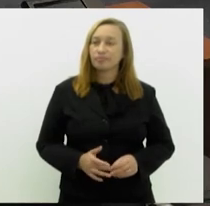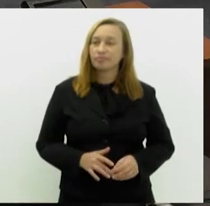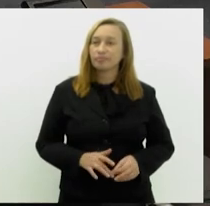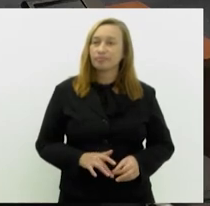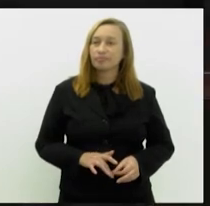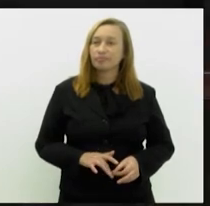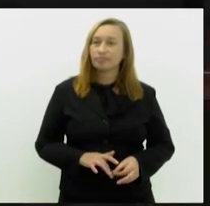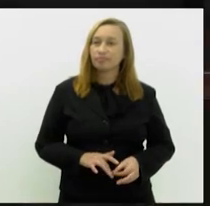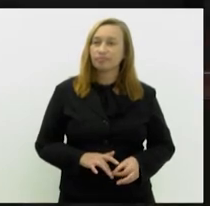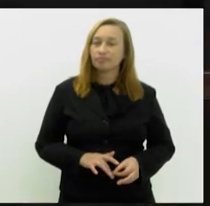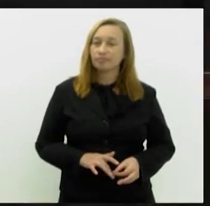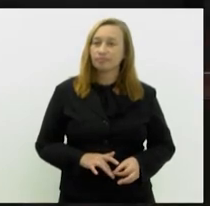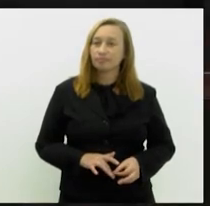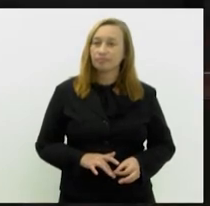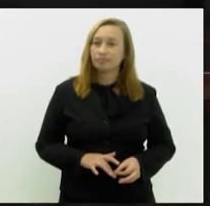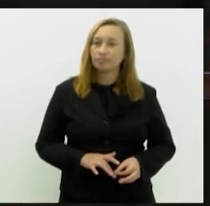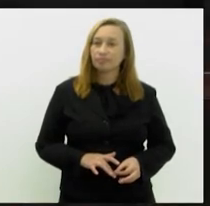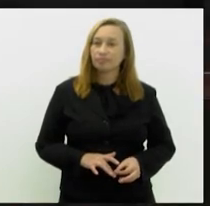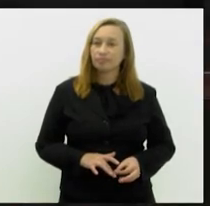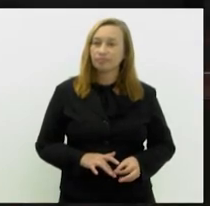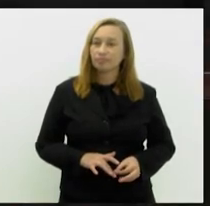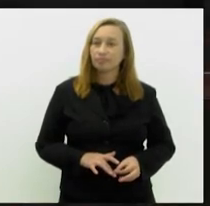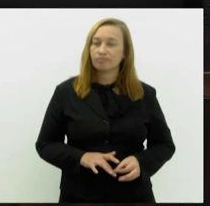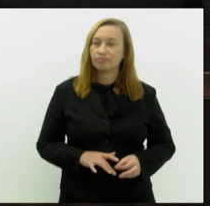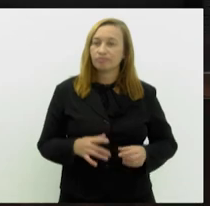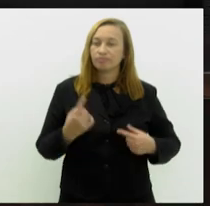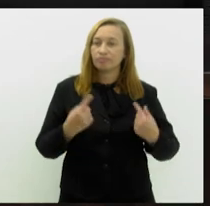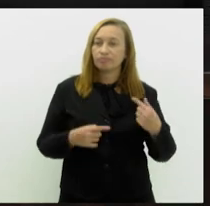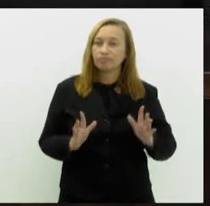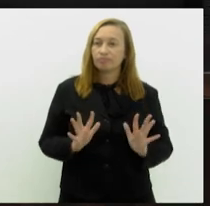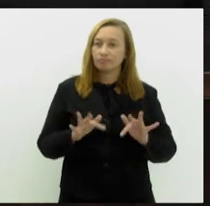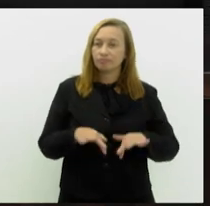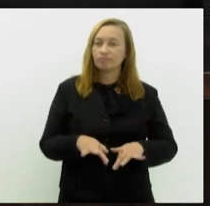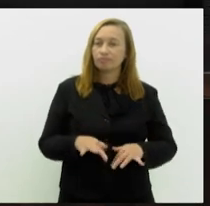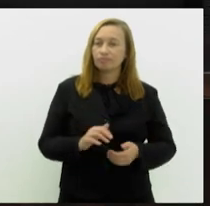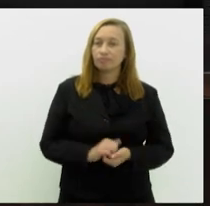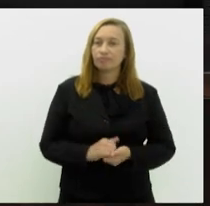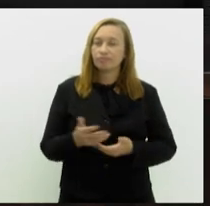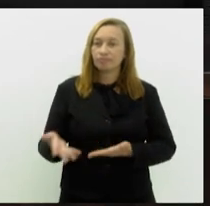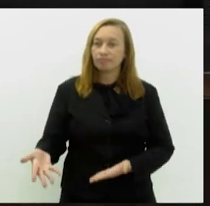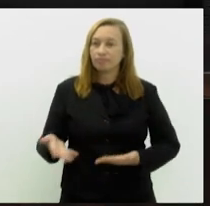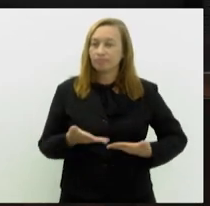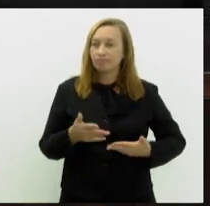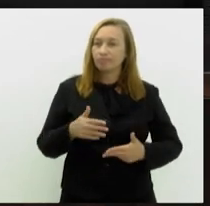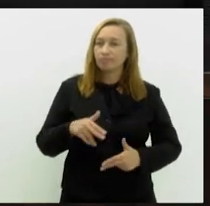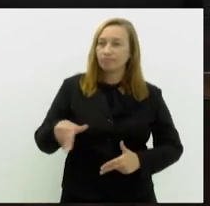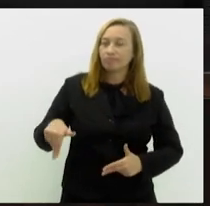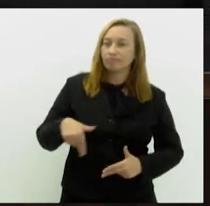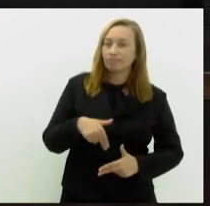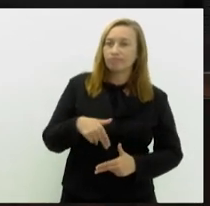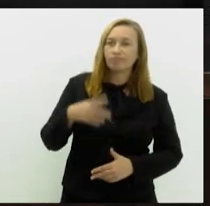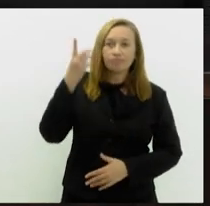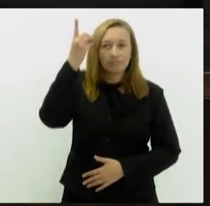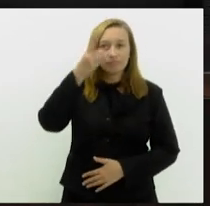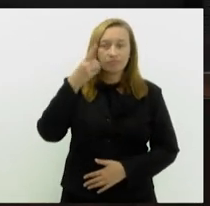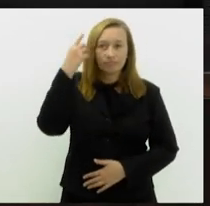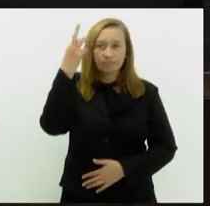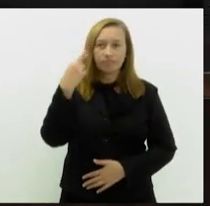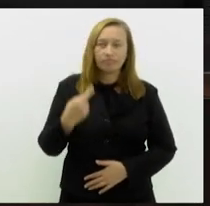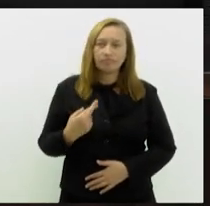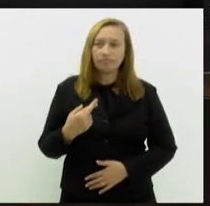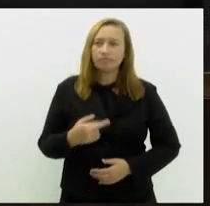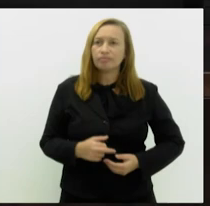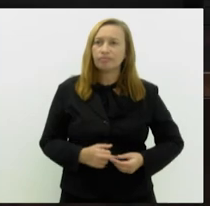Oi. Com o fim do discurso do último orador, chamo agora a próxima oradora inscrita, a deputada Renata